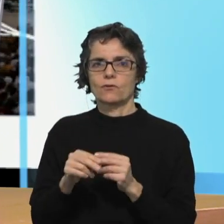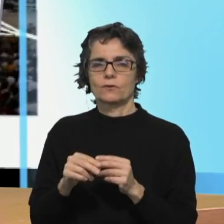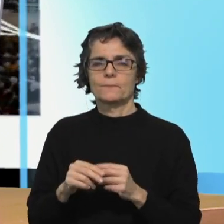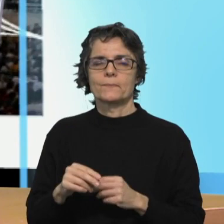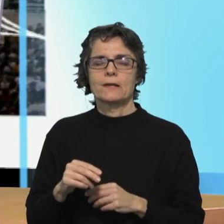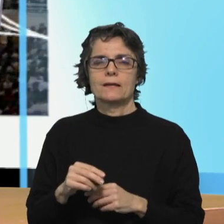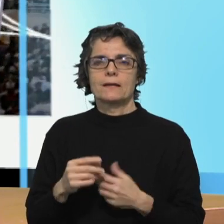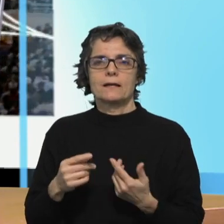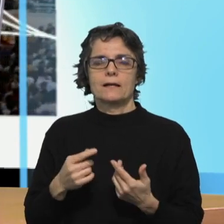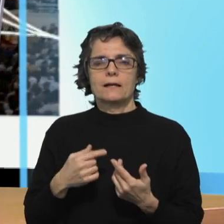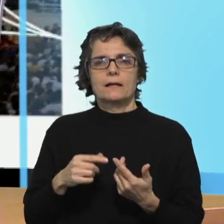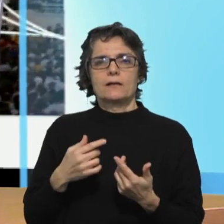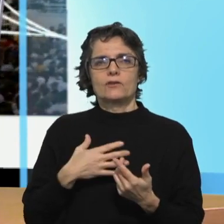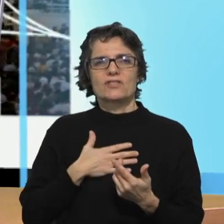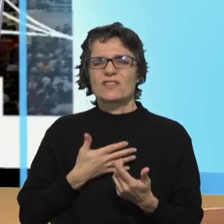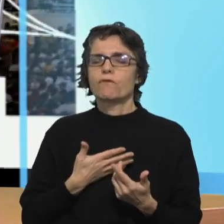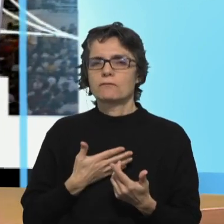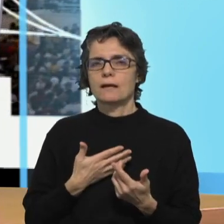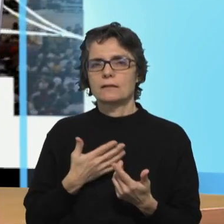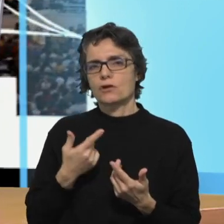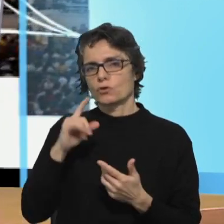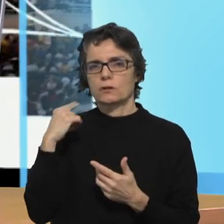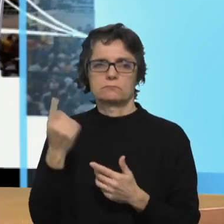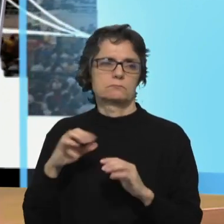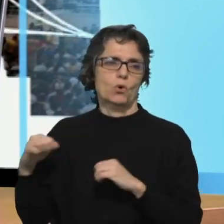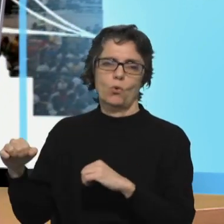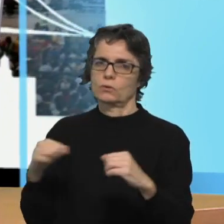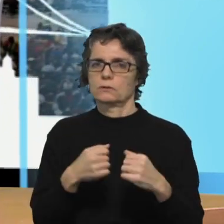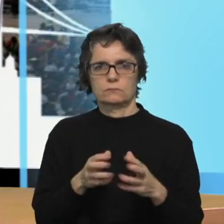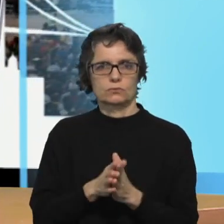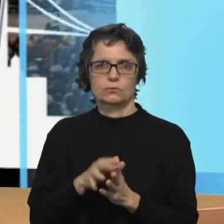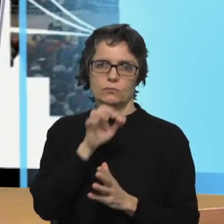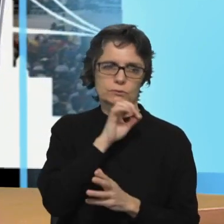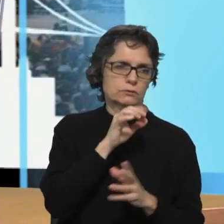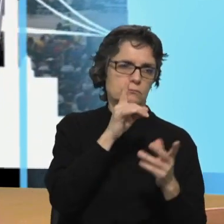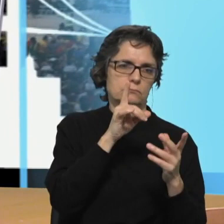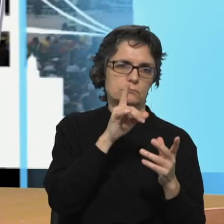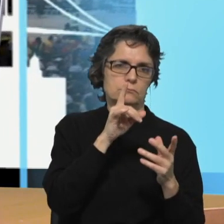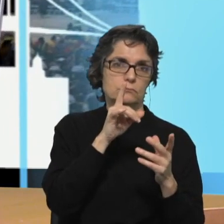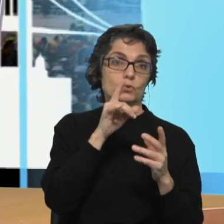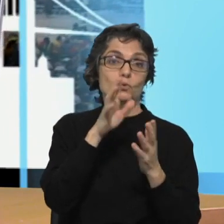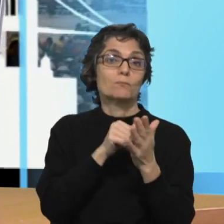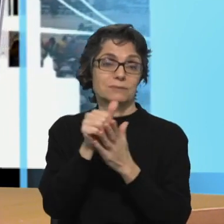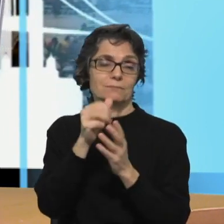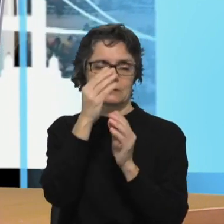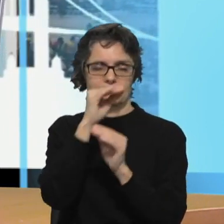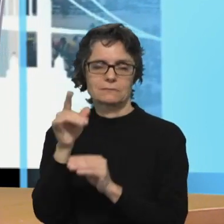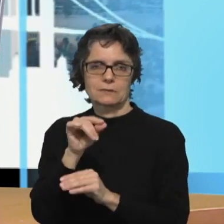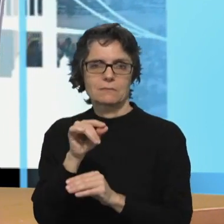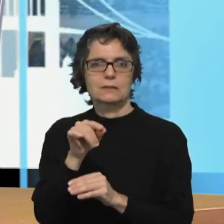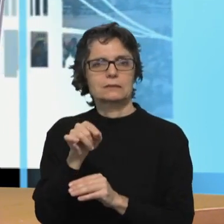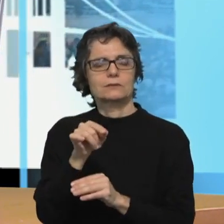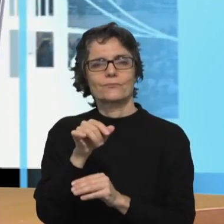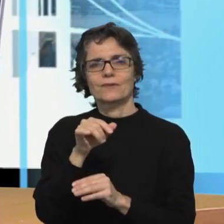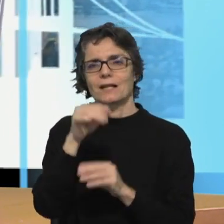Se calhar abandonamos, e acho que hoje há um consenso grande na Igreja, dos bispos ao catequista mais de base, não é? De que a catequese não